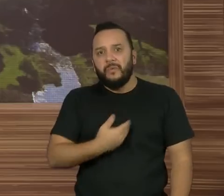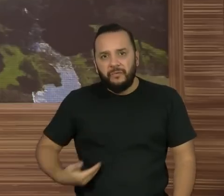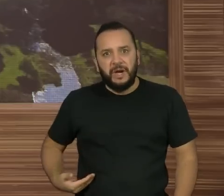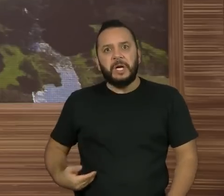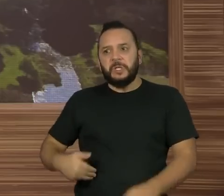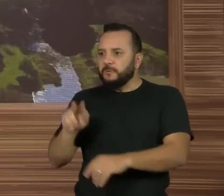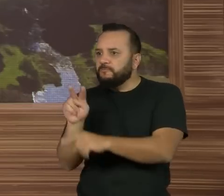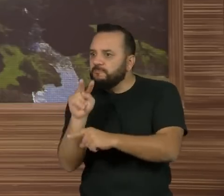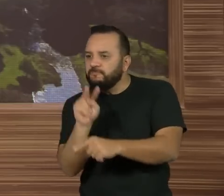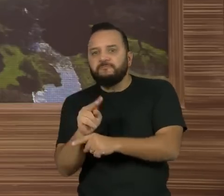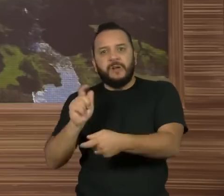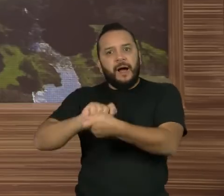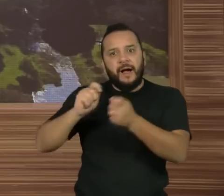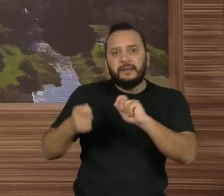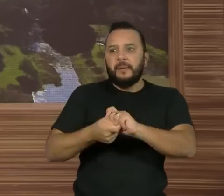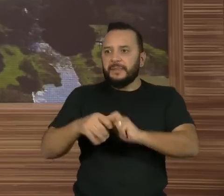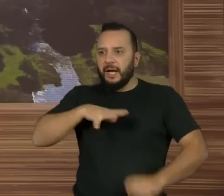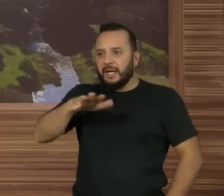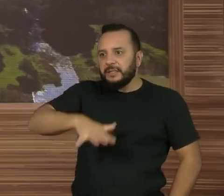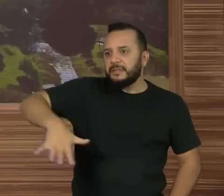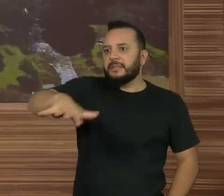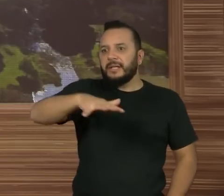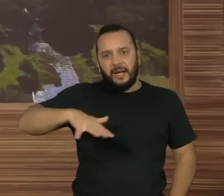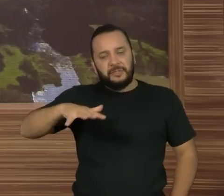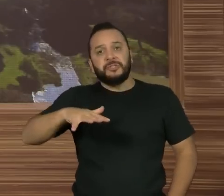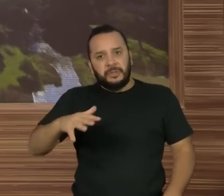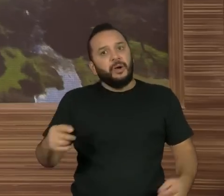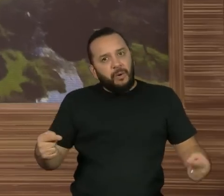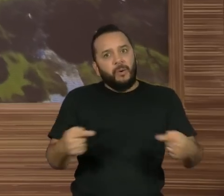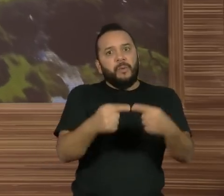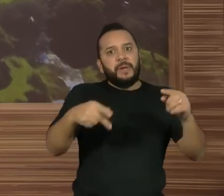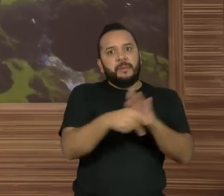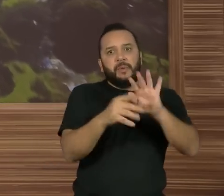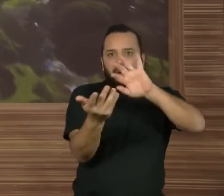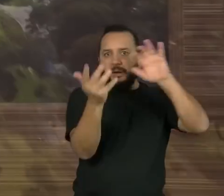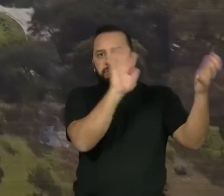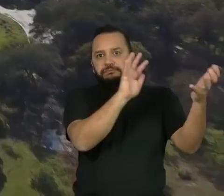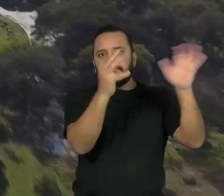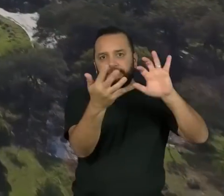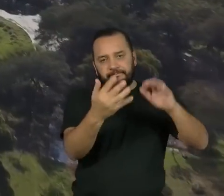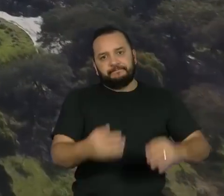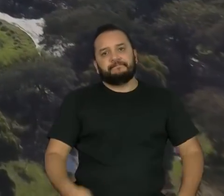de adaptação das cidades às alterações do clima.